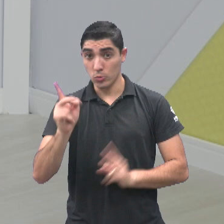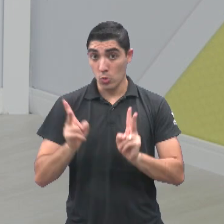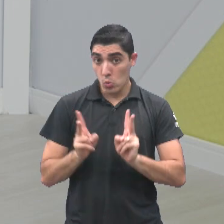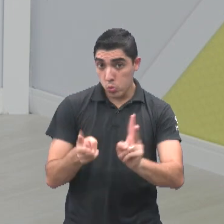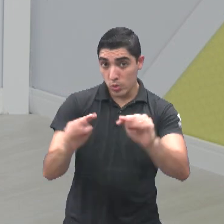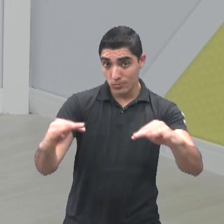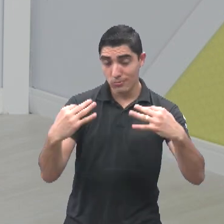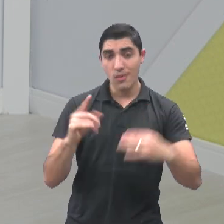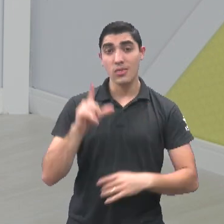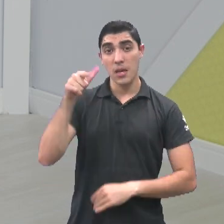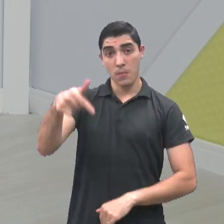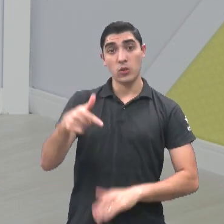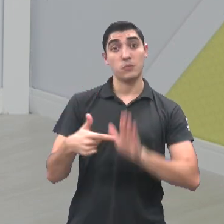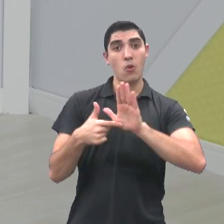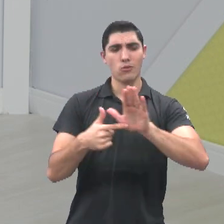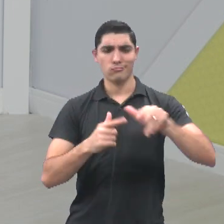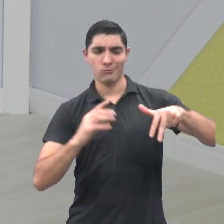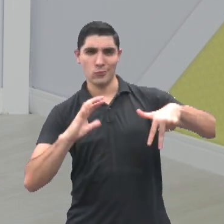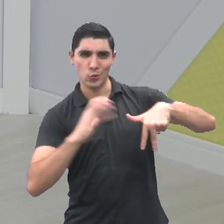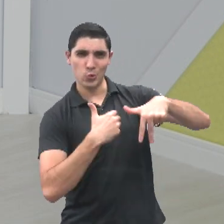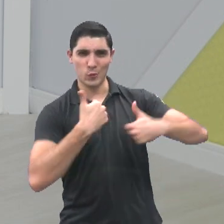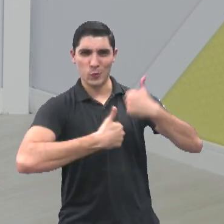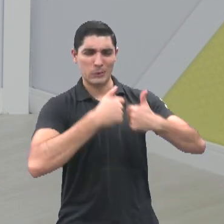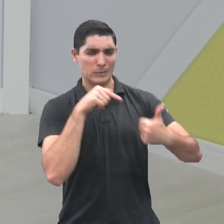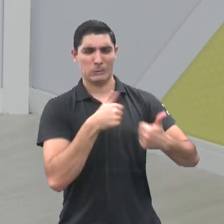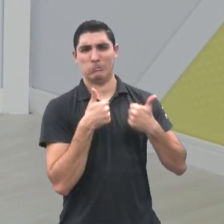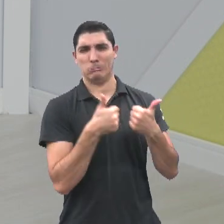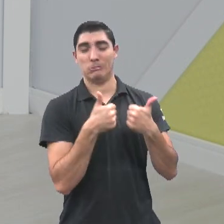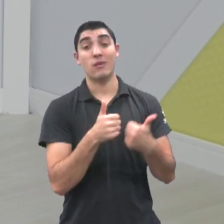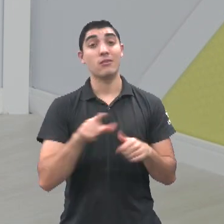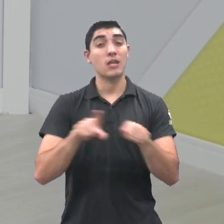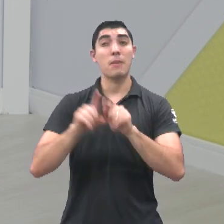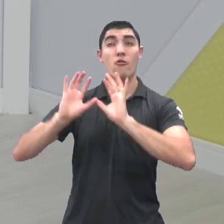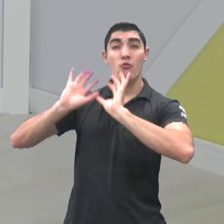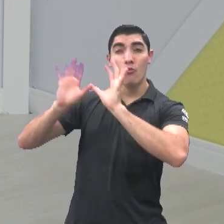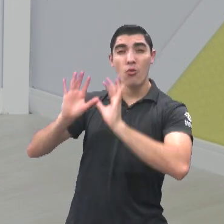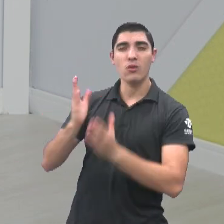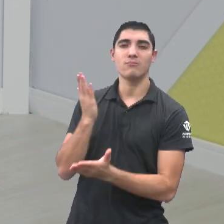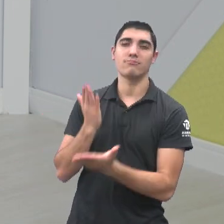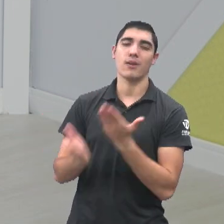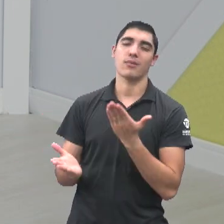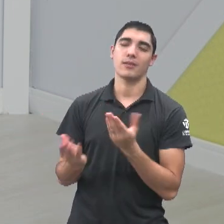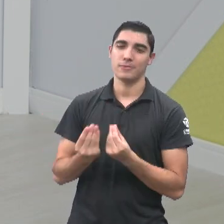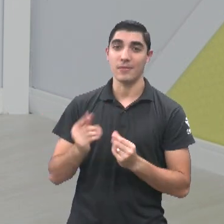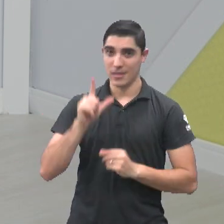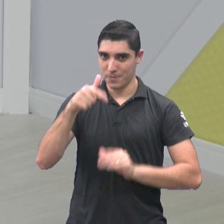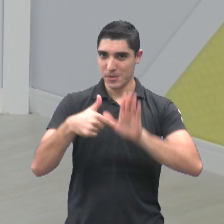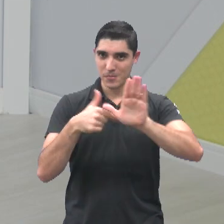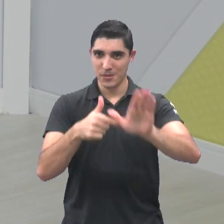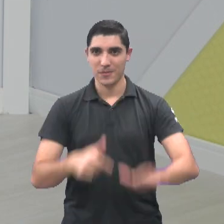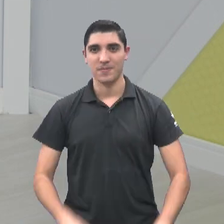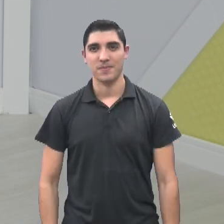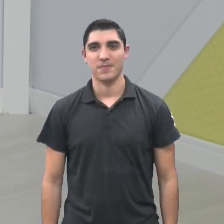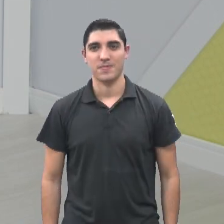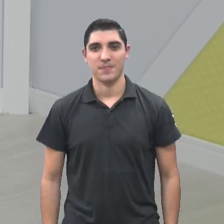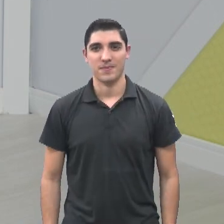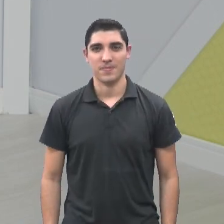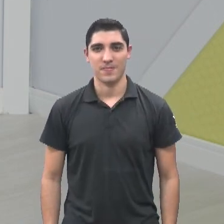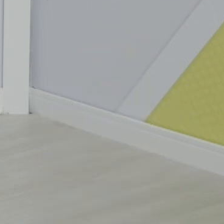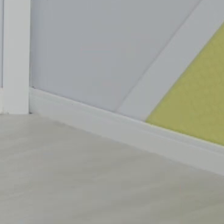tem o Joseense, esse tá impossível, e também o vôlei, que esse, meu Deus, perdeu de virada. Eu conto para você depois do intervalo. Não sai daí, já